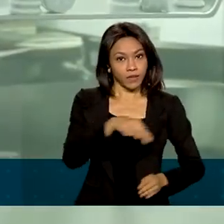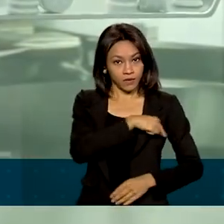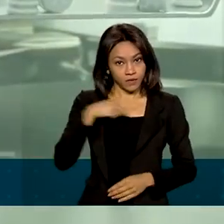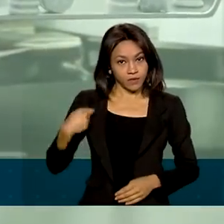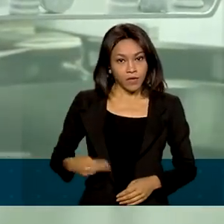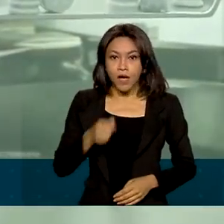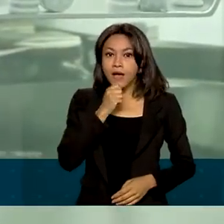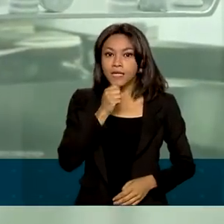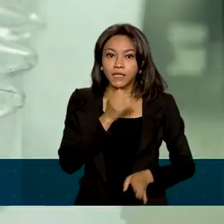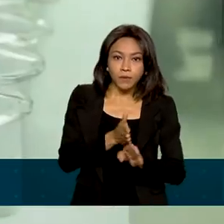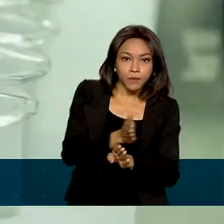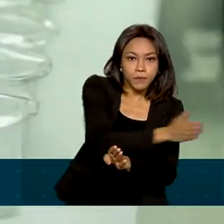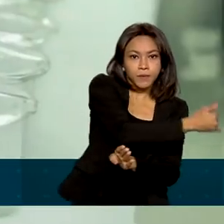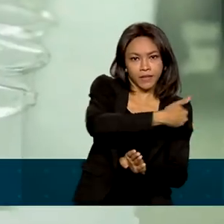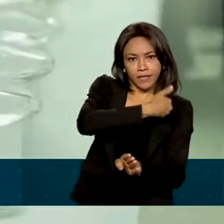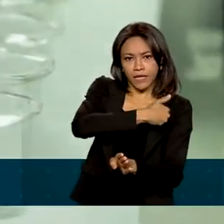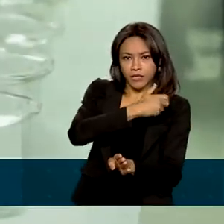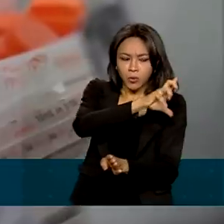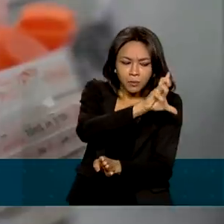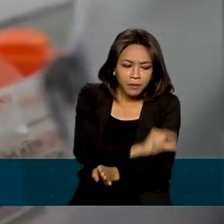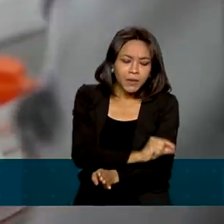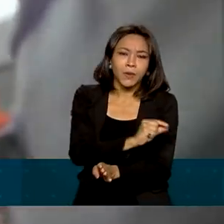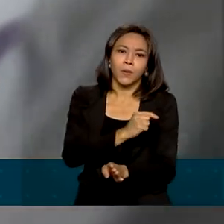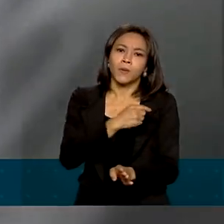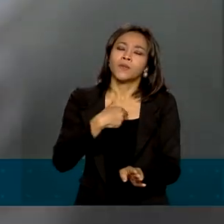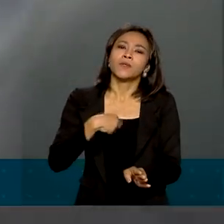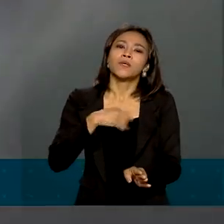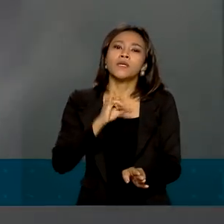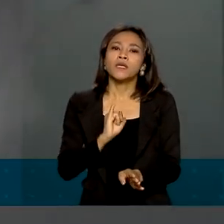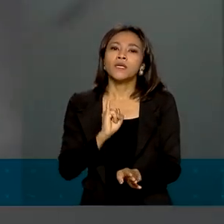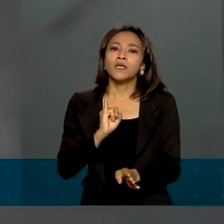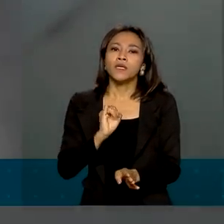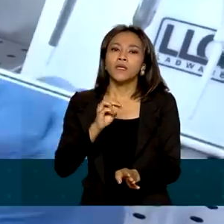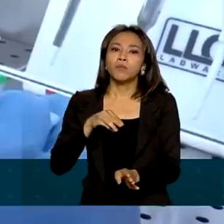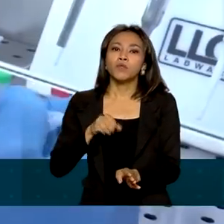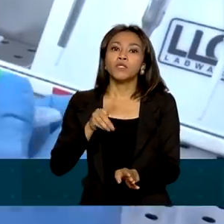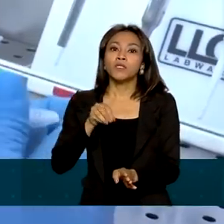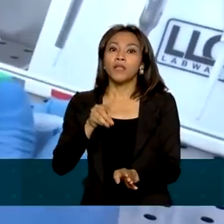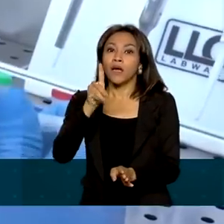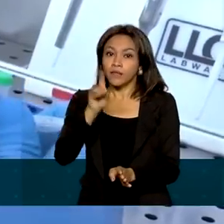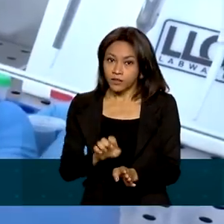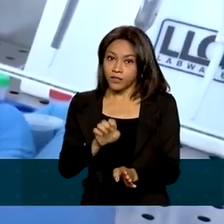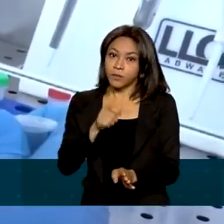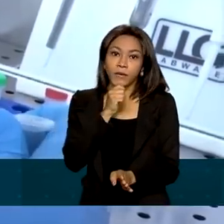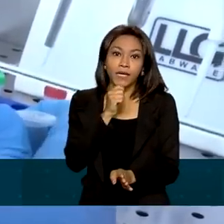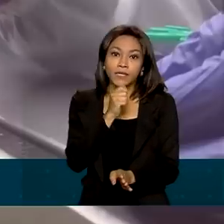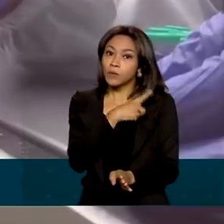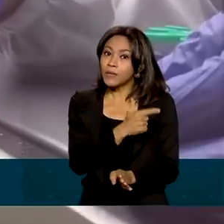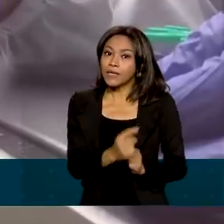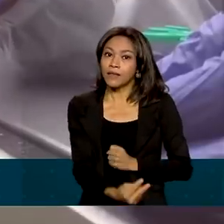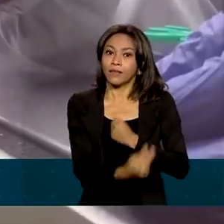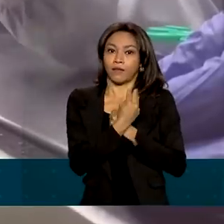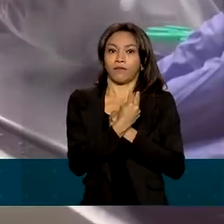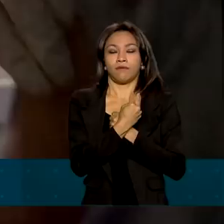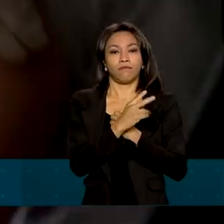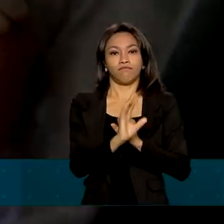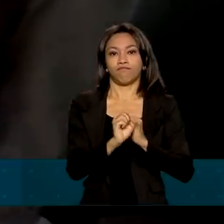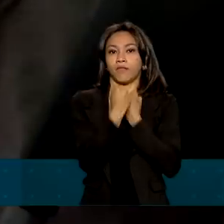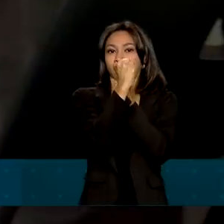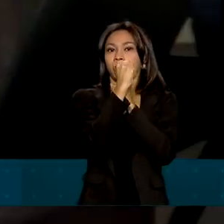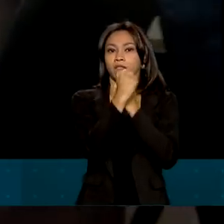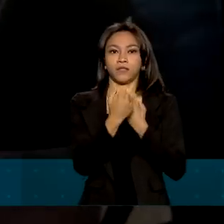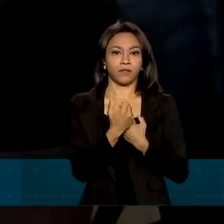obrigada nos pequenos com baixa imunidade os imunocomprometidos por não possuírem defesa contra